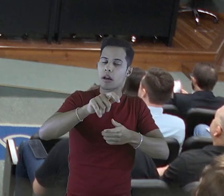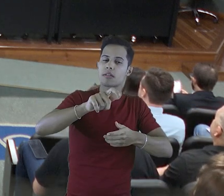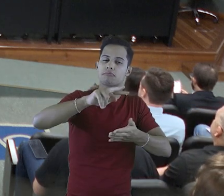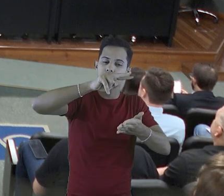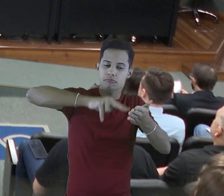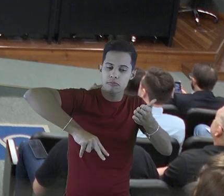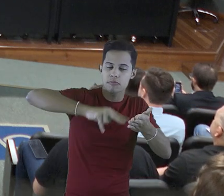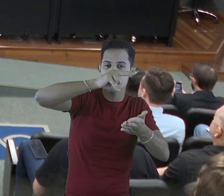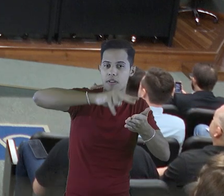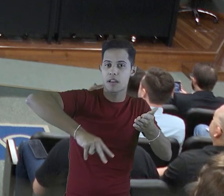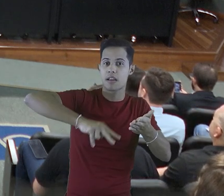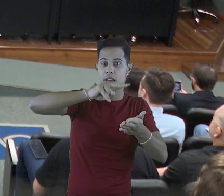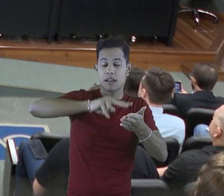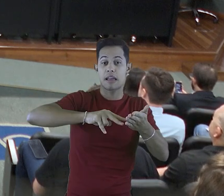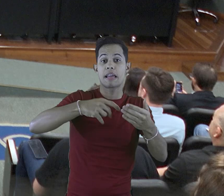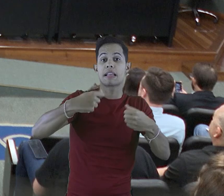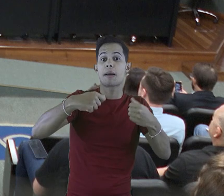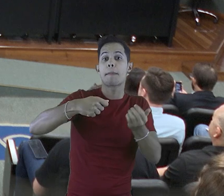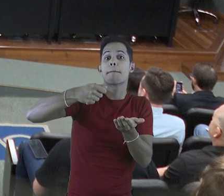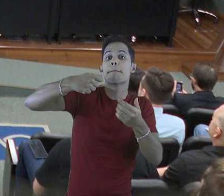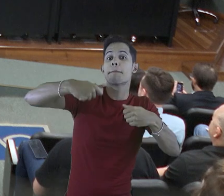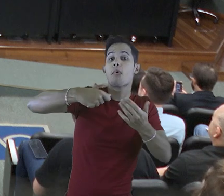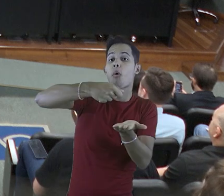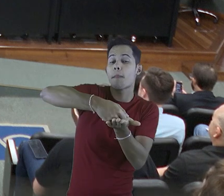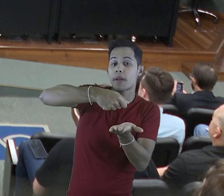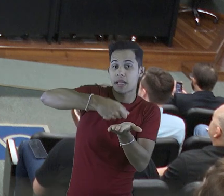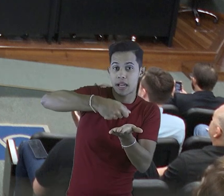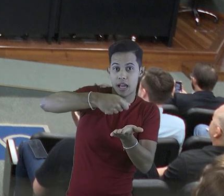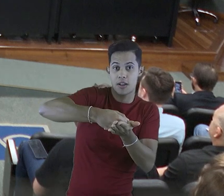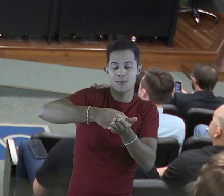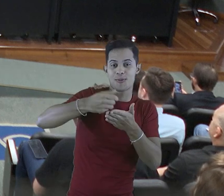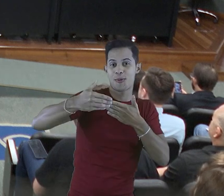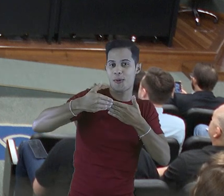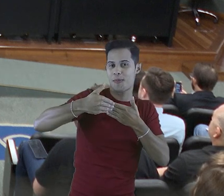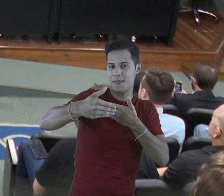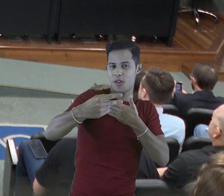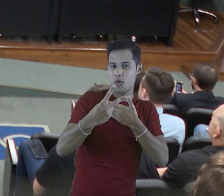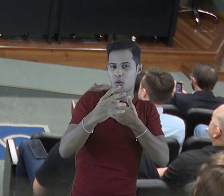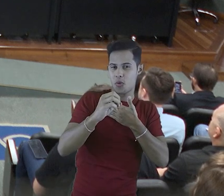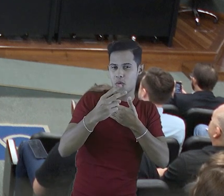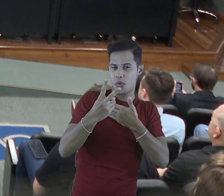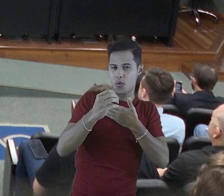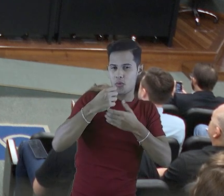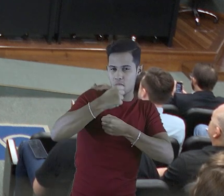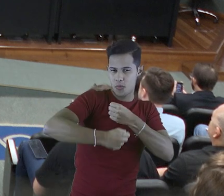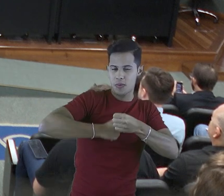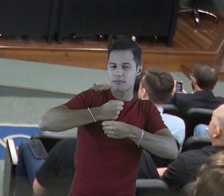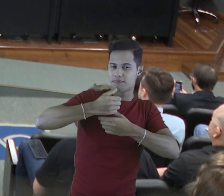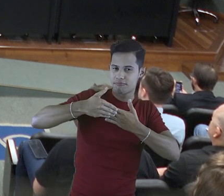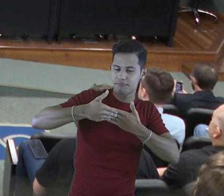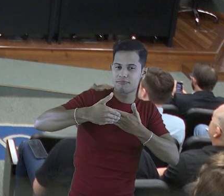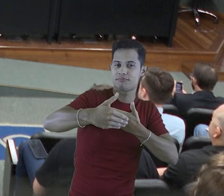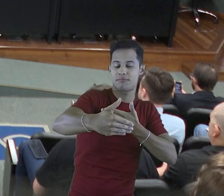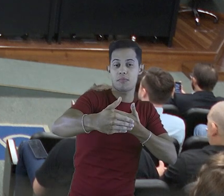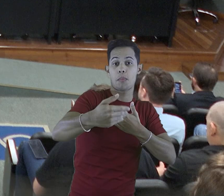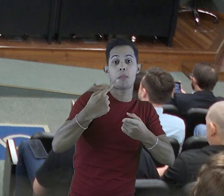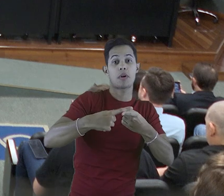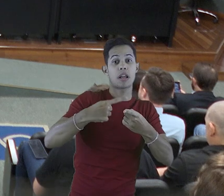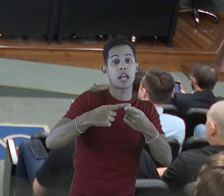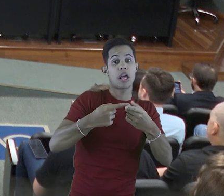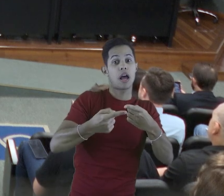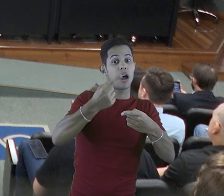Obrigatório. O controlador deverá. Não é poderá. É deverá. Então, isso aqui está valendo desde 2020, no mínimo.